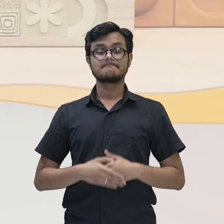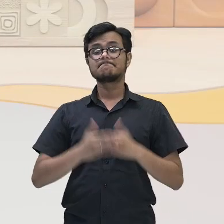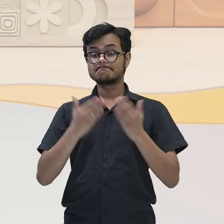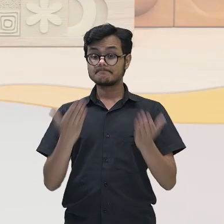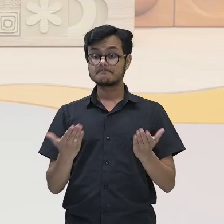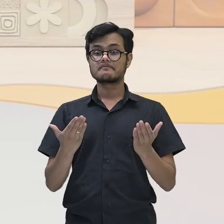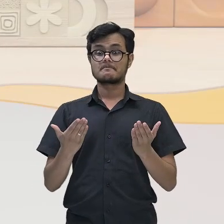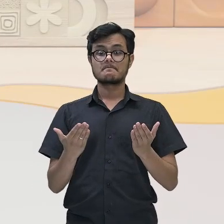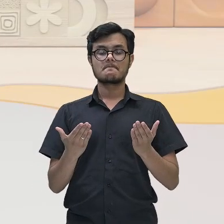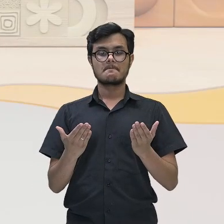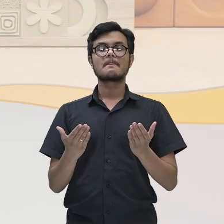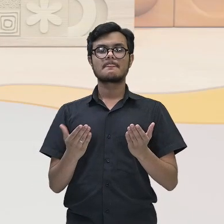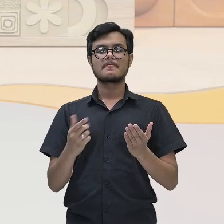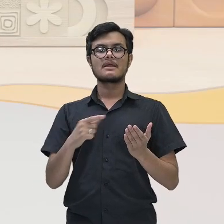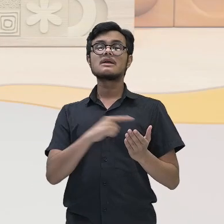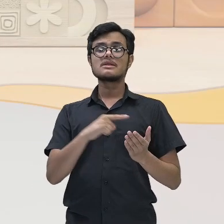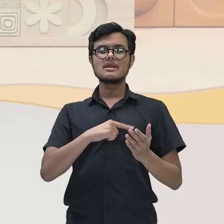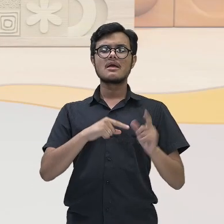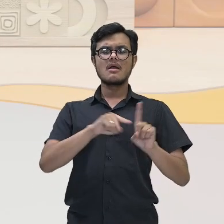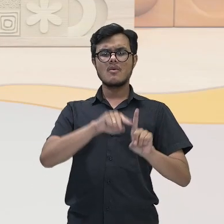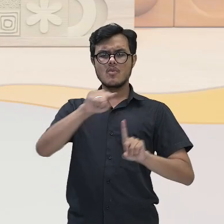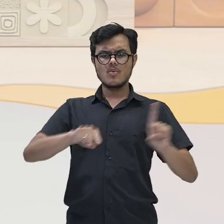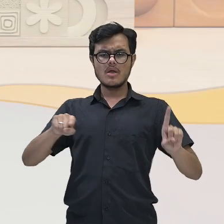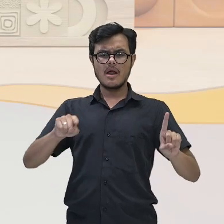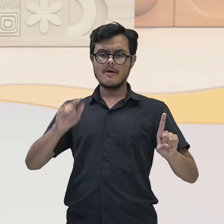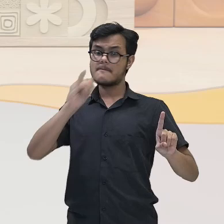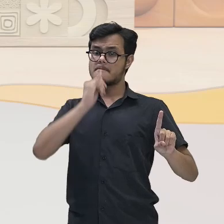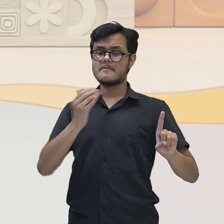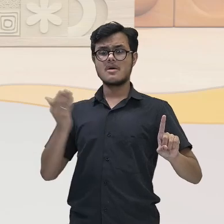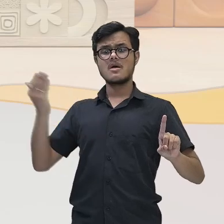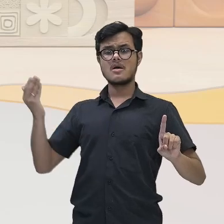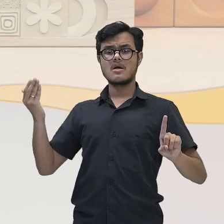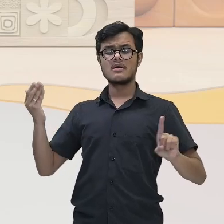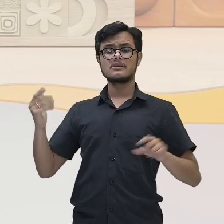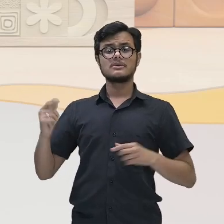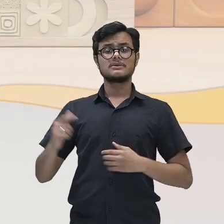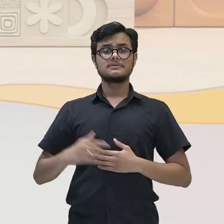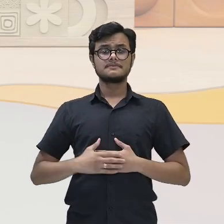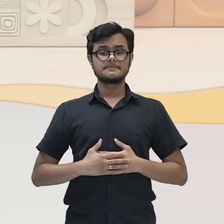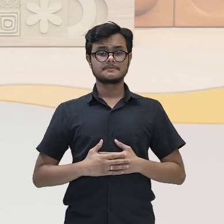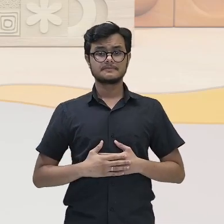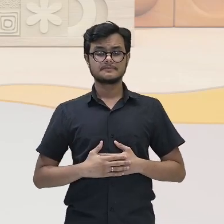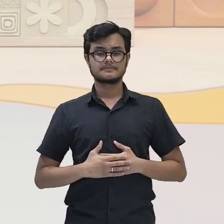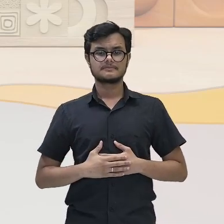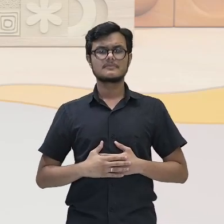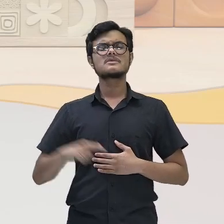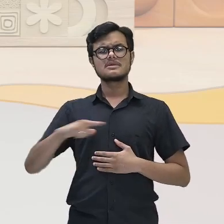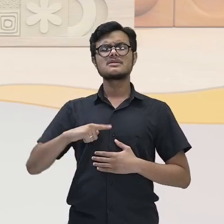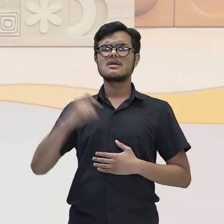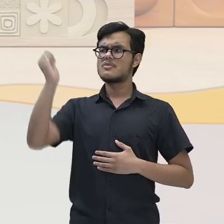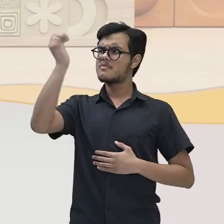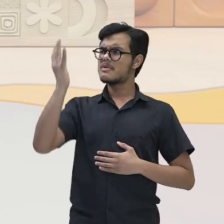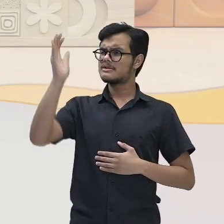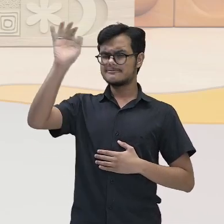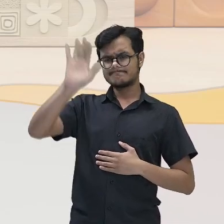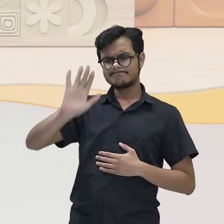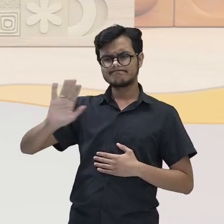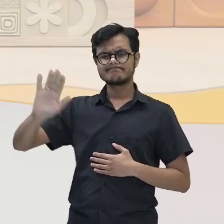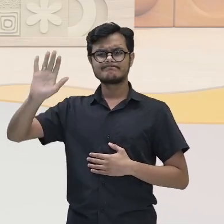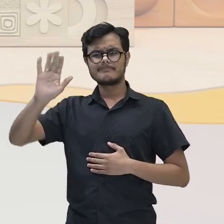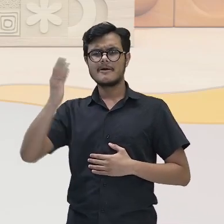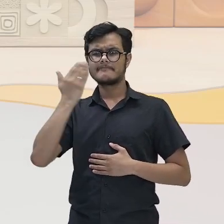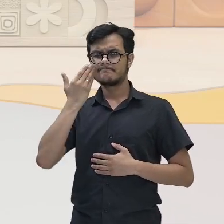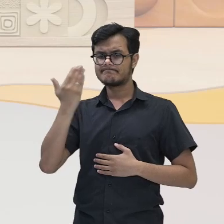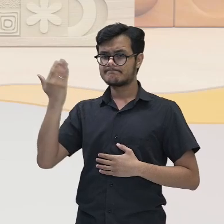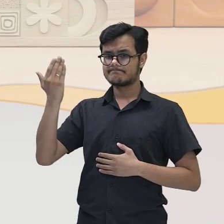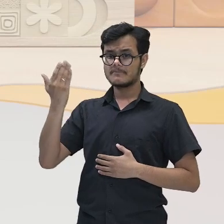deste único gráfico que vocês estão observando, a gente tem aí inclusive a imagem do território do Brasil, todo o mapinha,